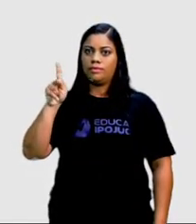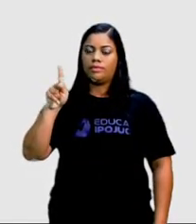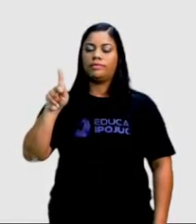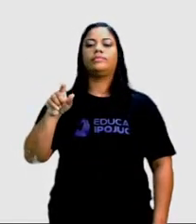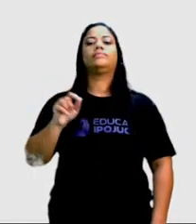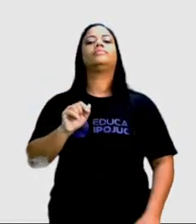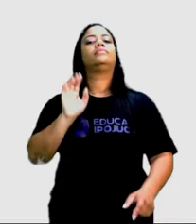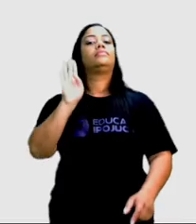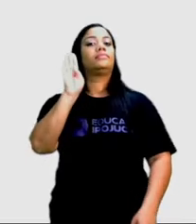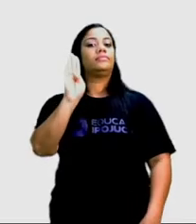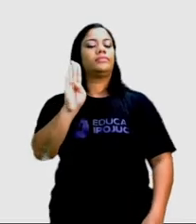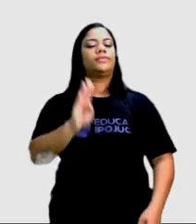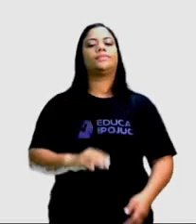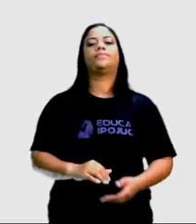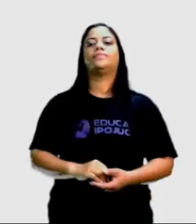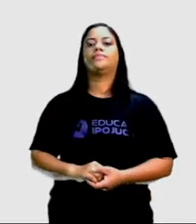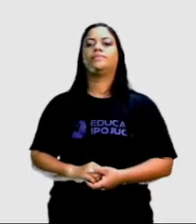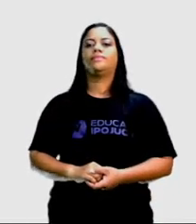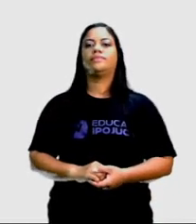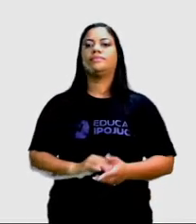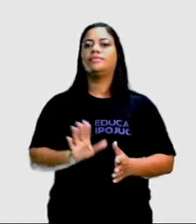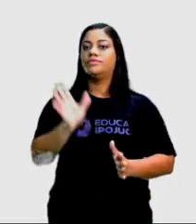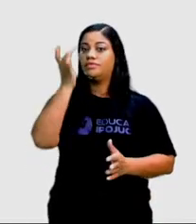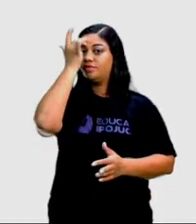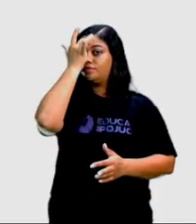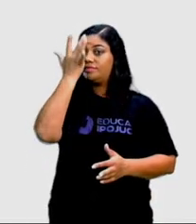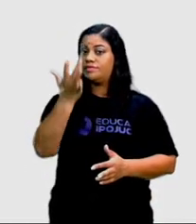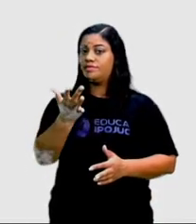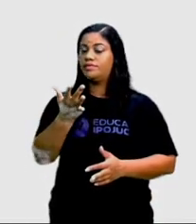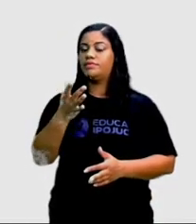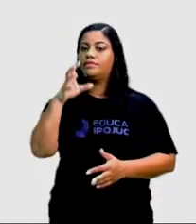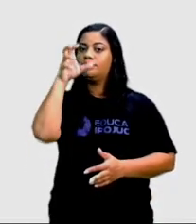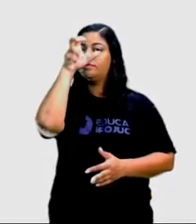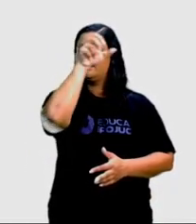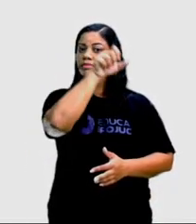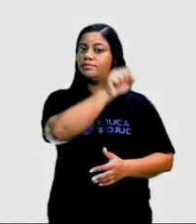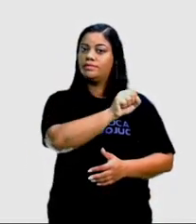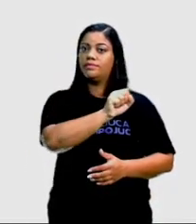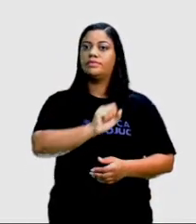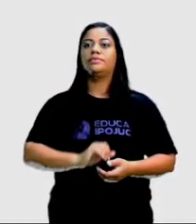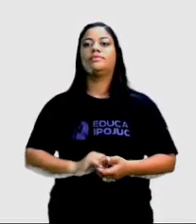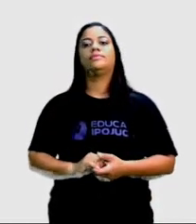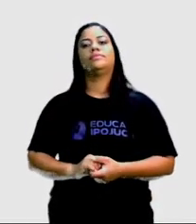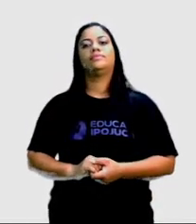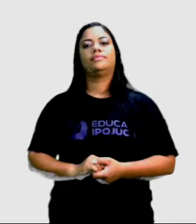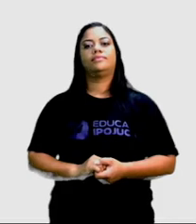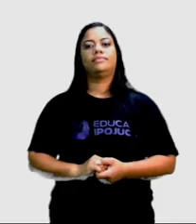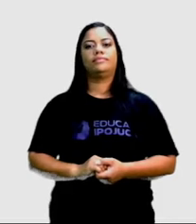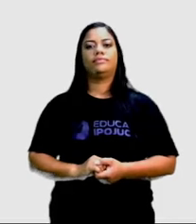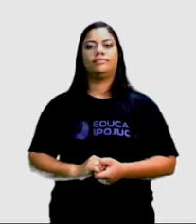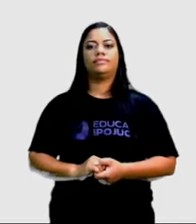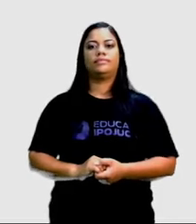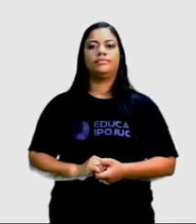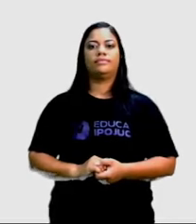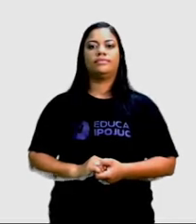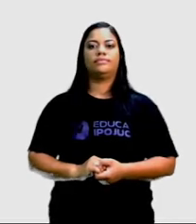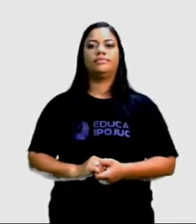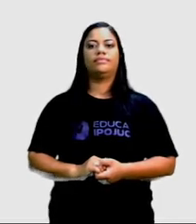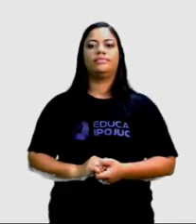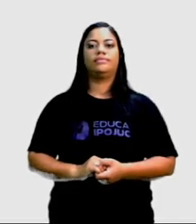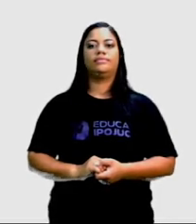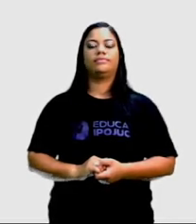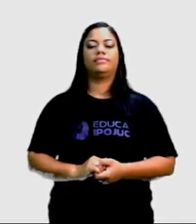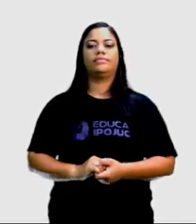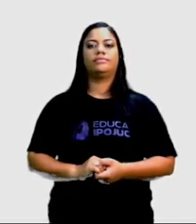B. Fica mais fácil, gente. Já fica mais fácil a gente compreender o que o enunciado está dizendo para a